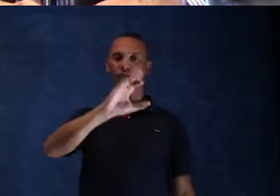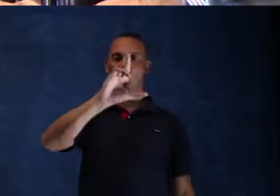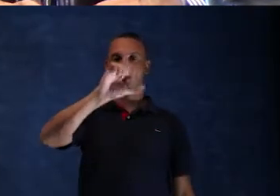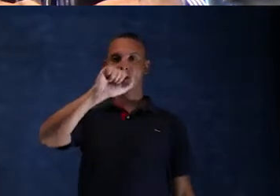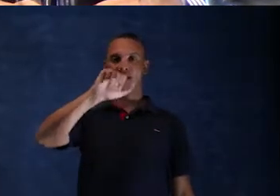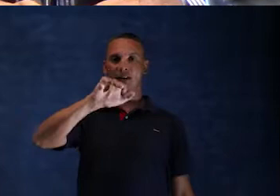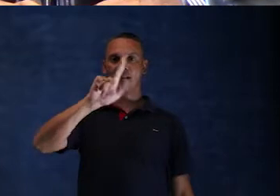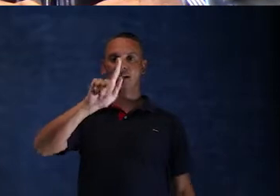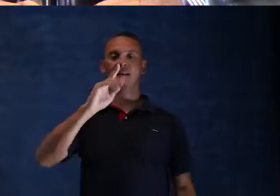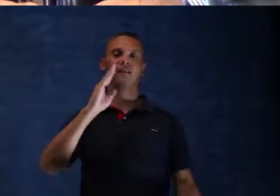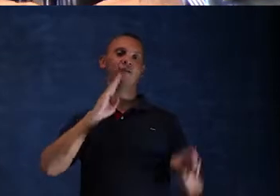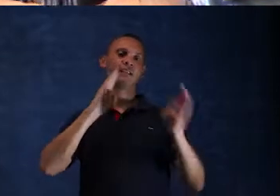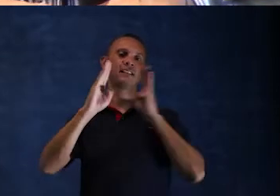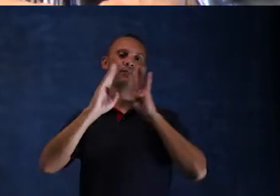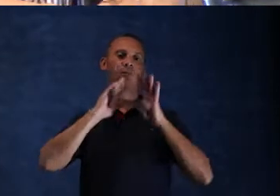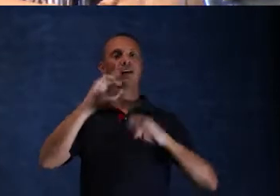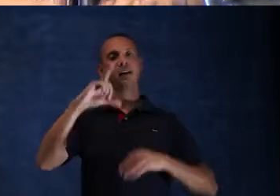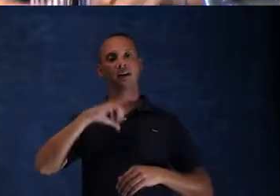está no Facebook.